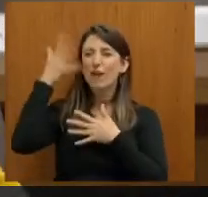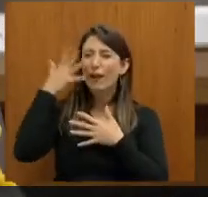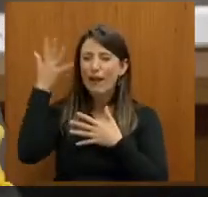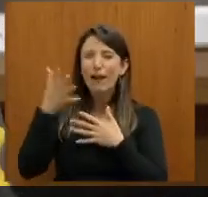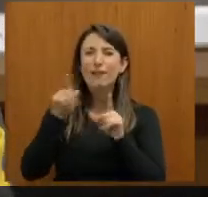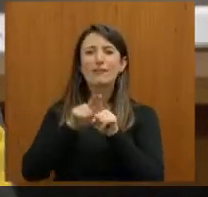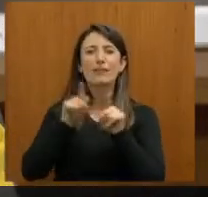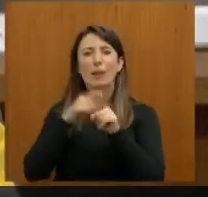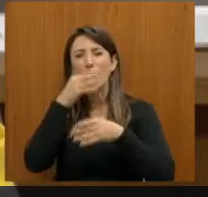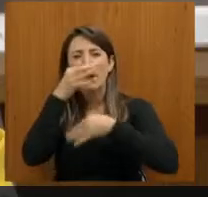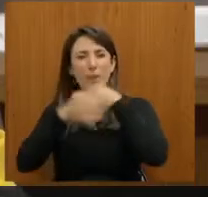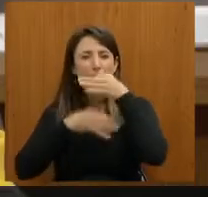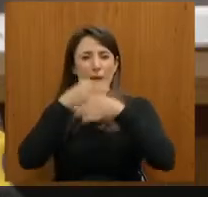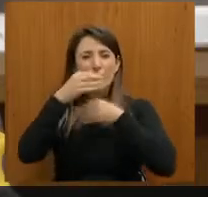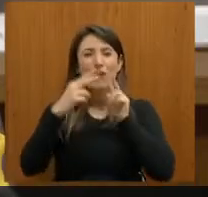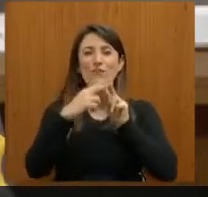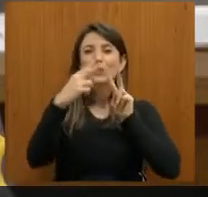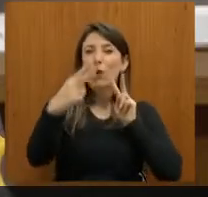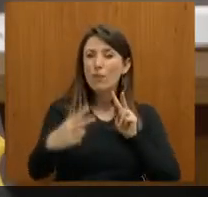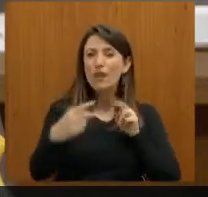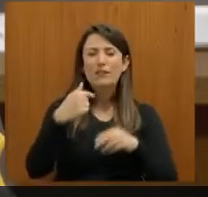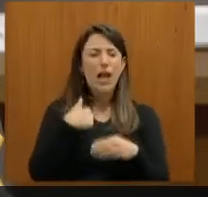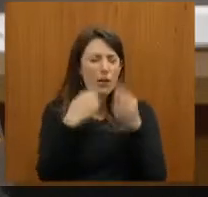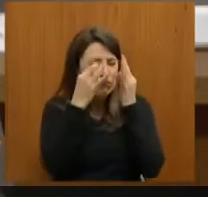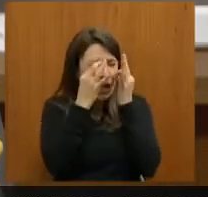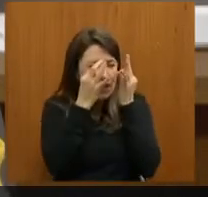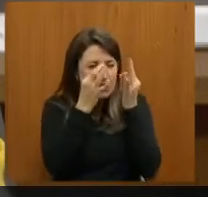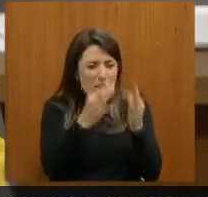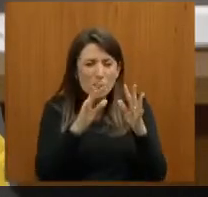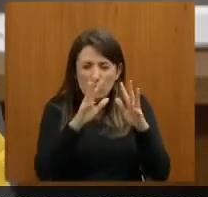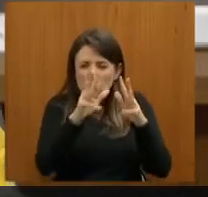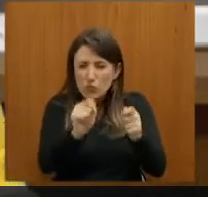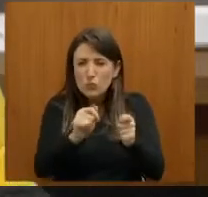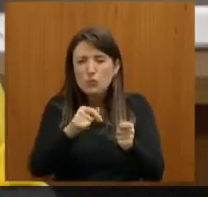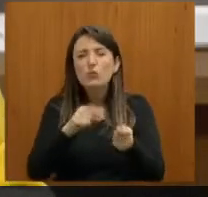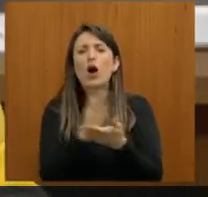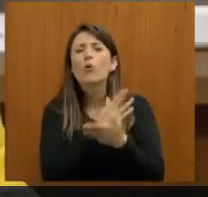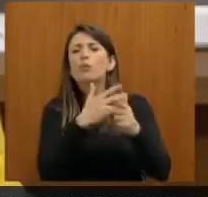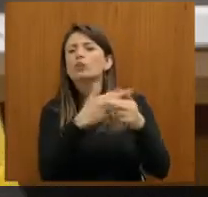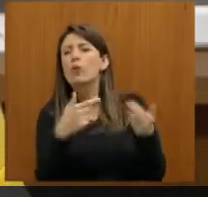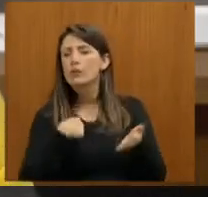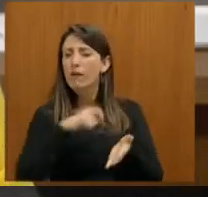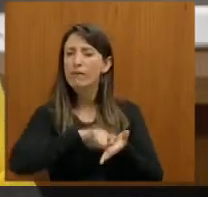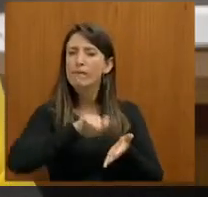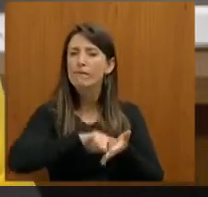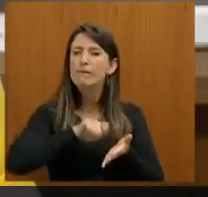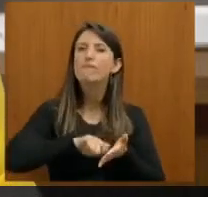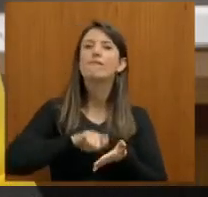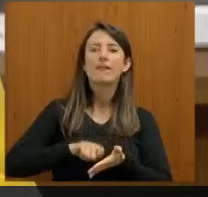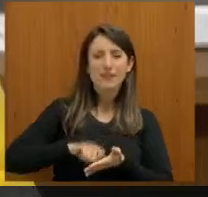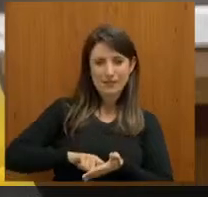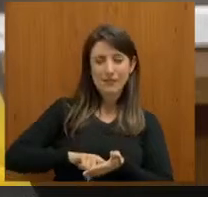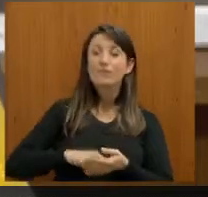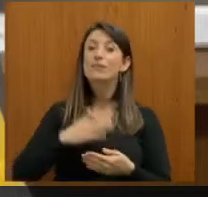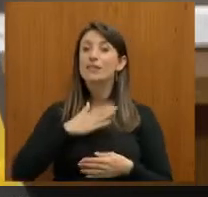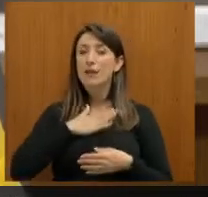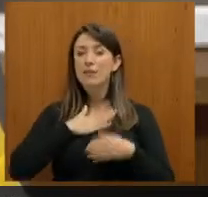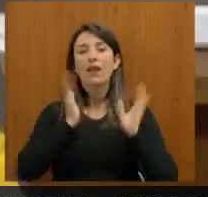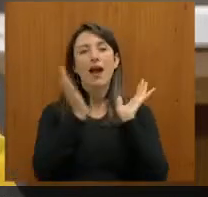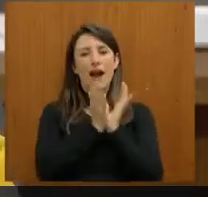virtualmente conosco eu prestei atenção em tudo tomei algumas notas quero dentro da minha área de atuação